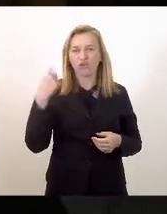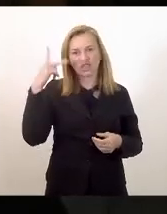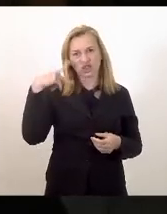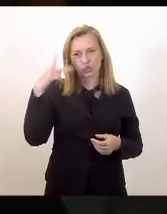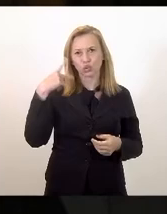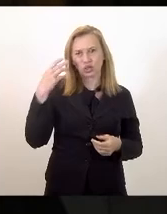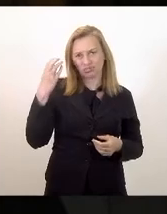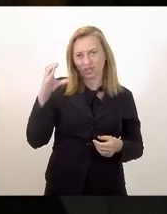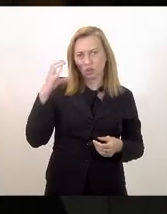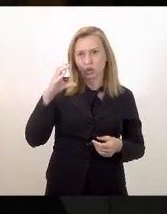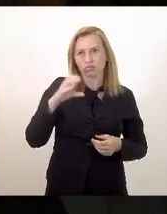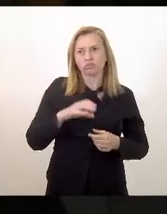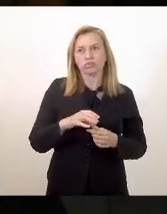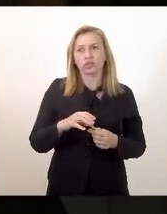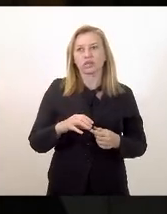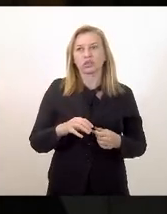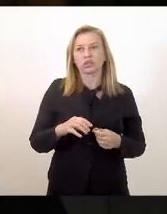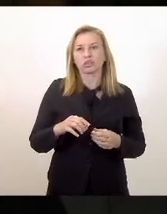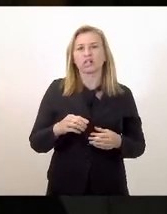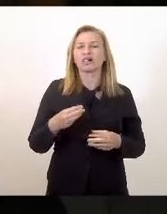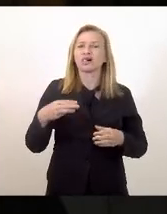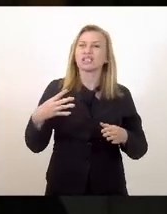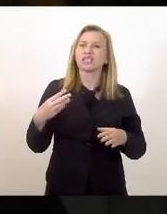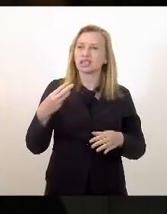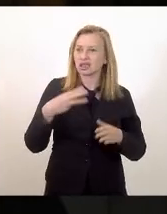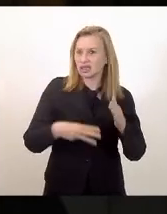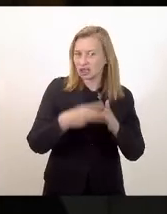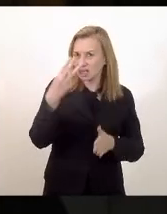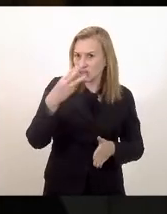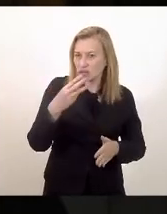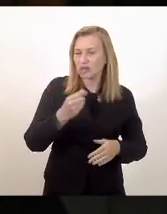Niterói, em 3 legislaturas,